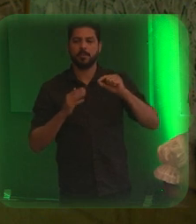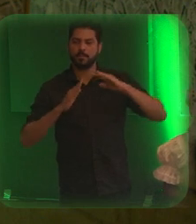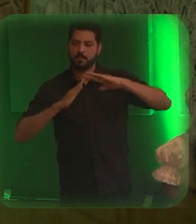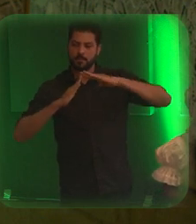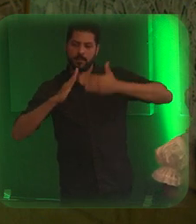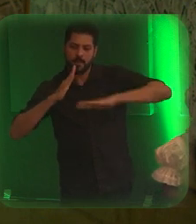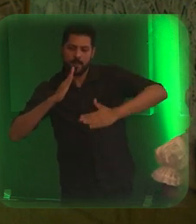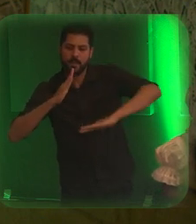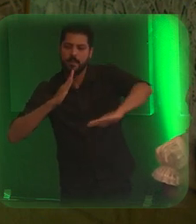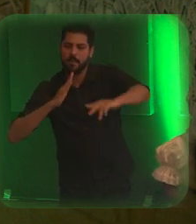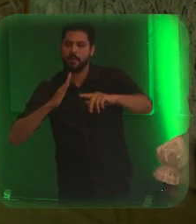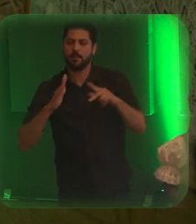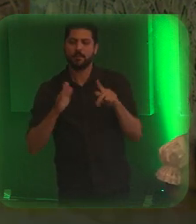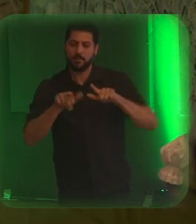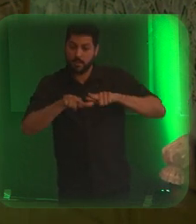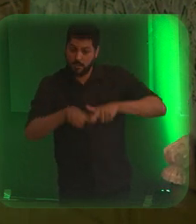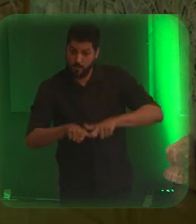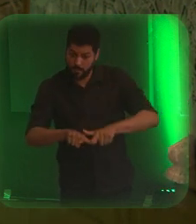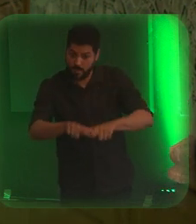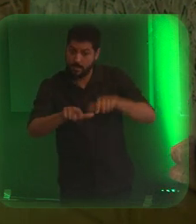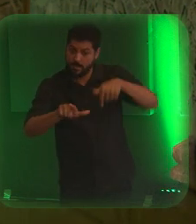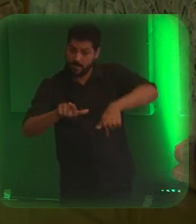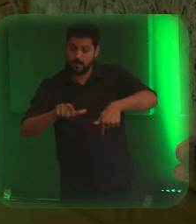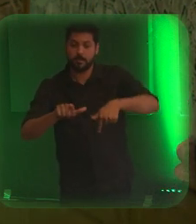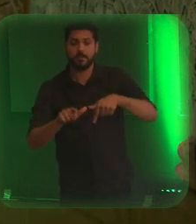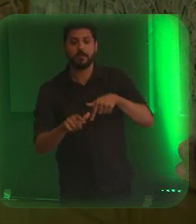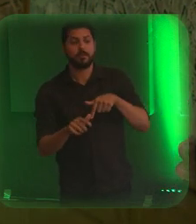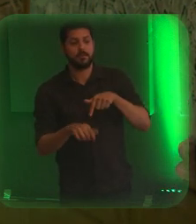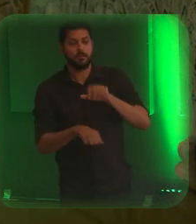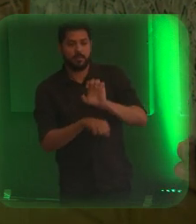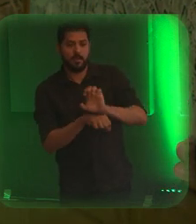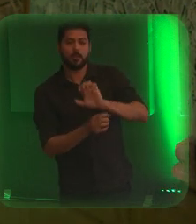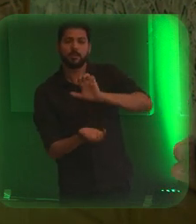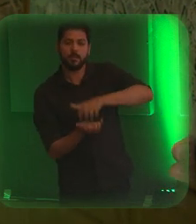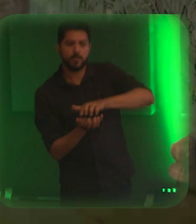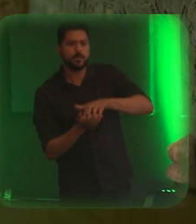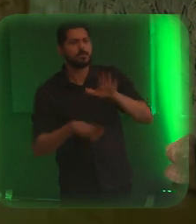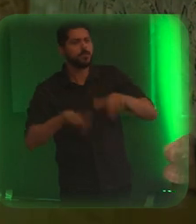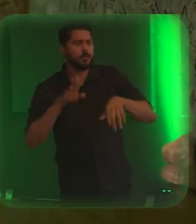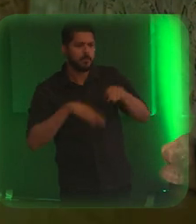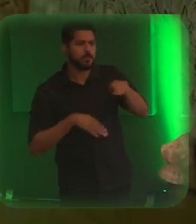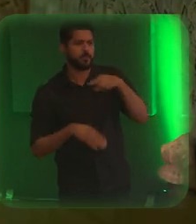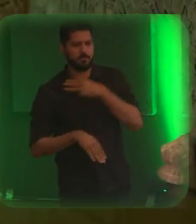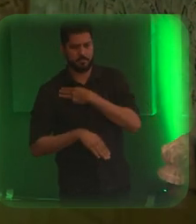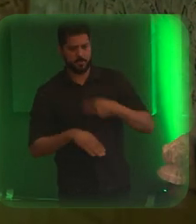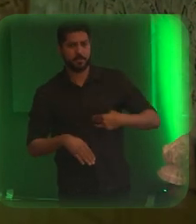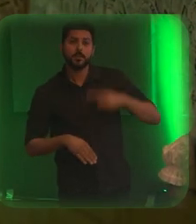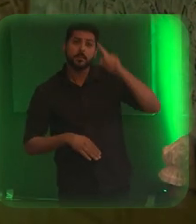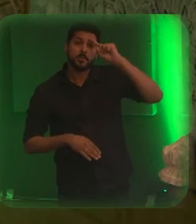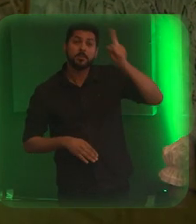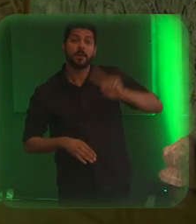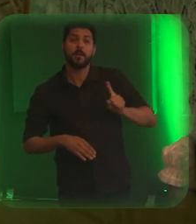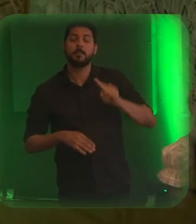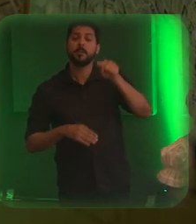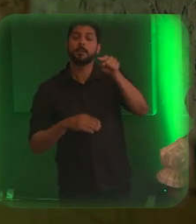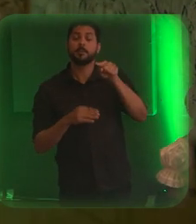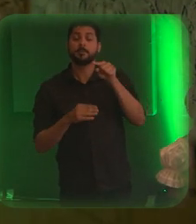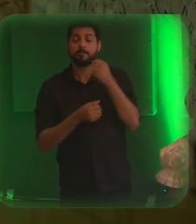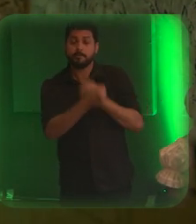Candomblé no estado de Pernambuco. Talvez o ministro não saiba, em